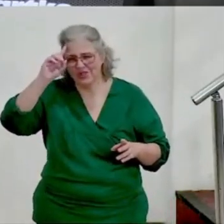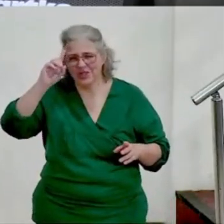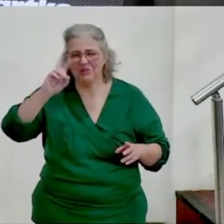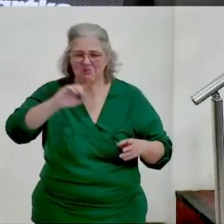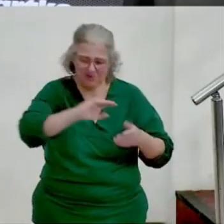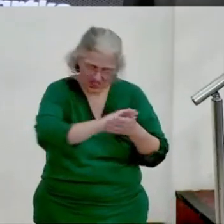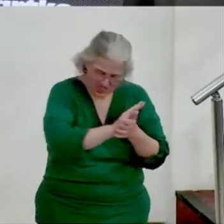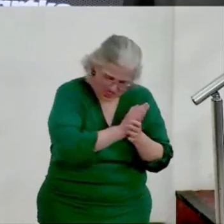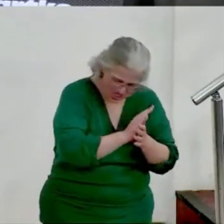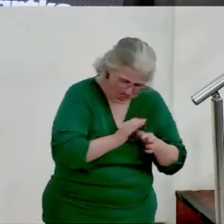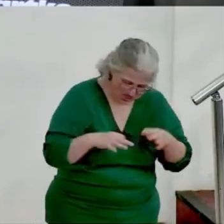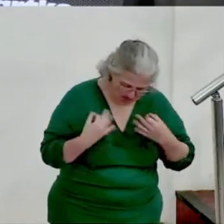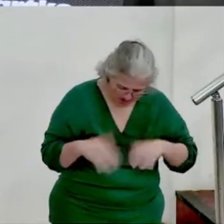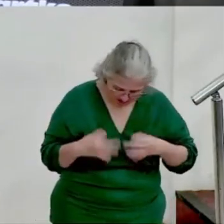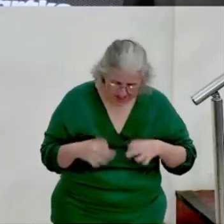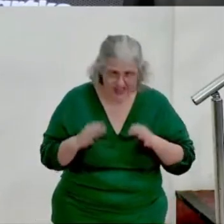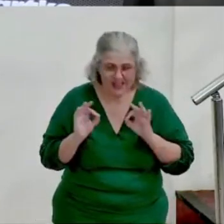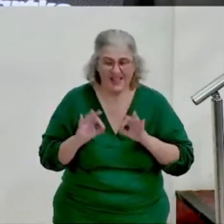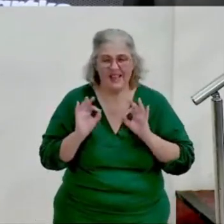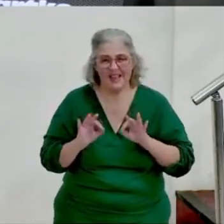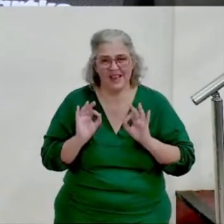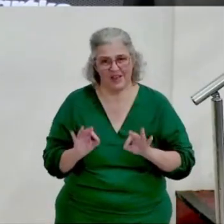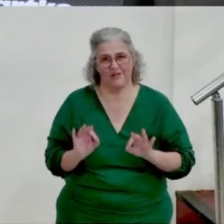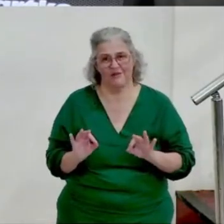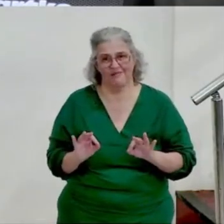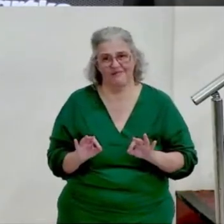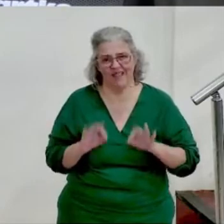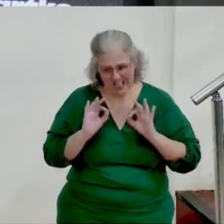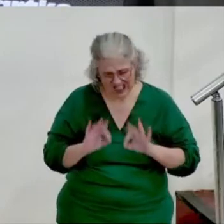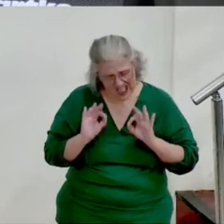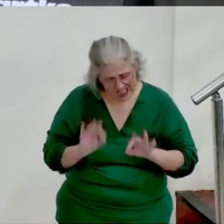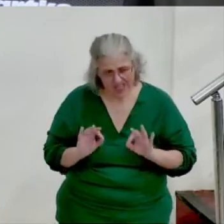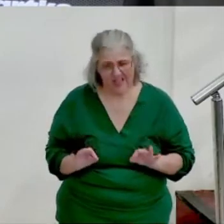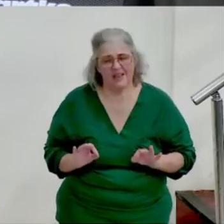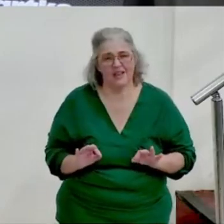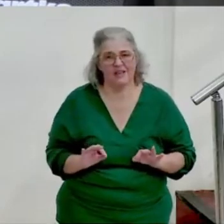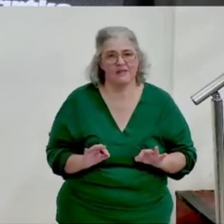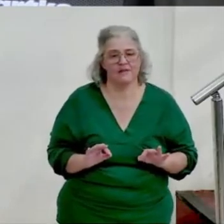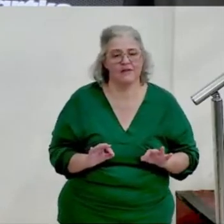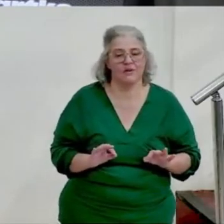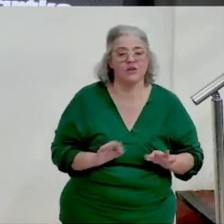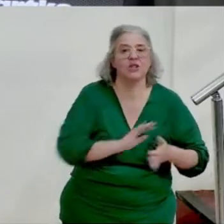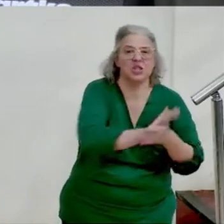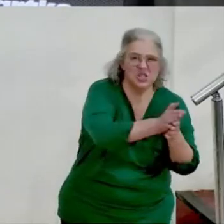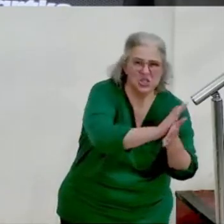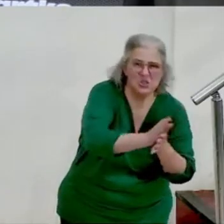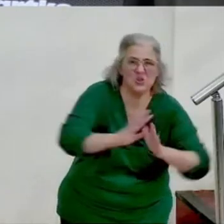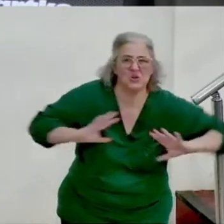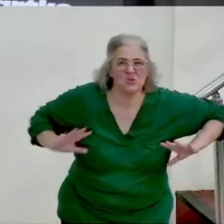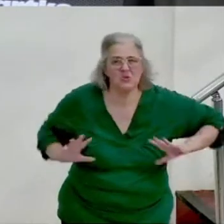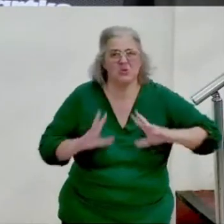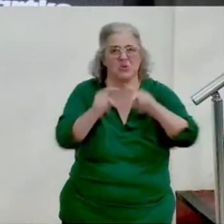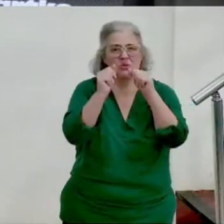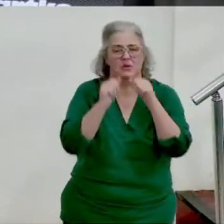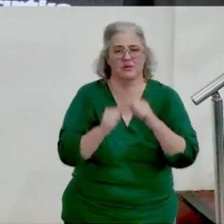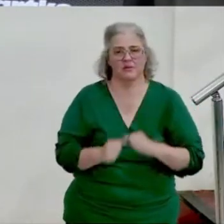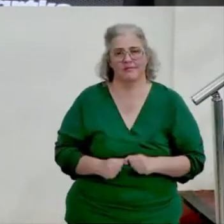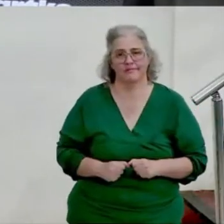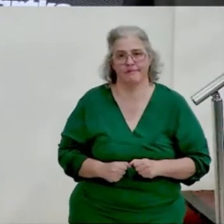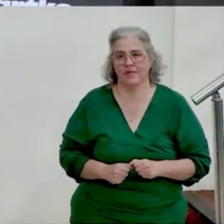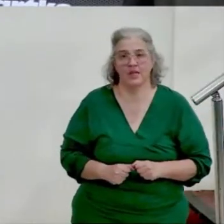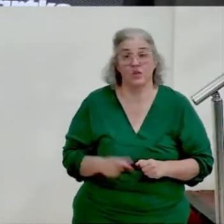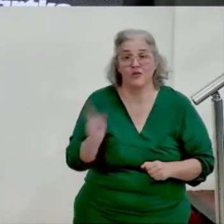inescapável. Chegou o dia, não para a bênção, mas para a maldição. Eles não escaparão